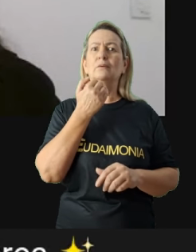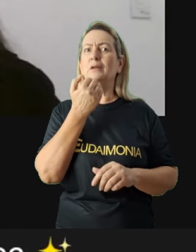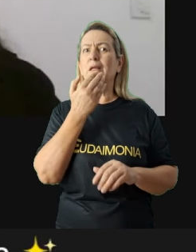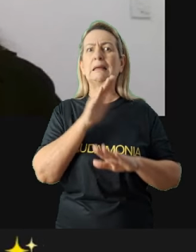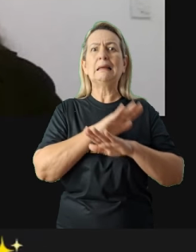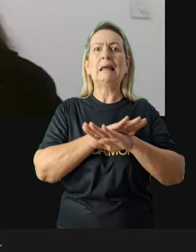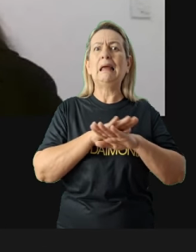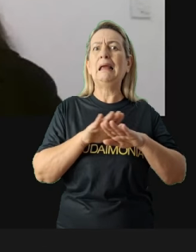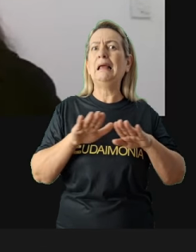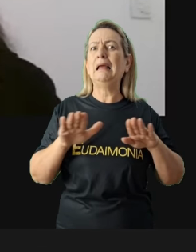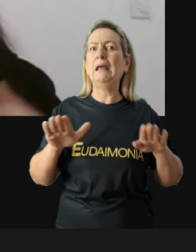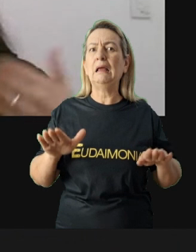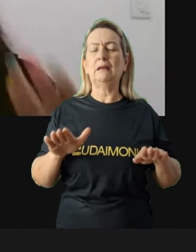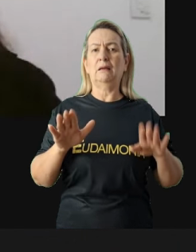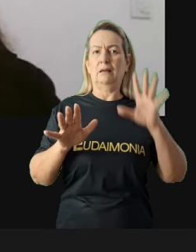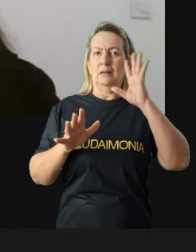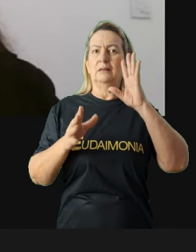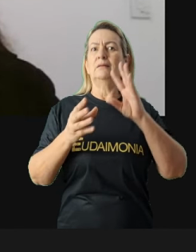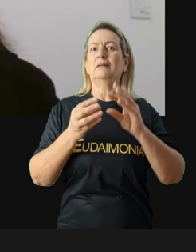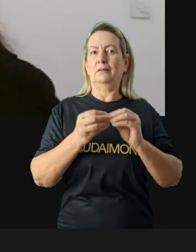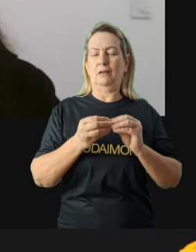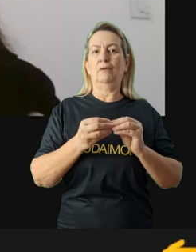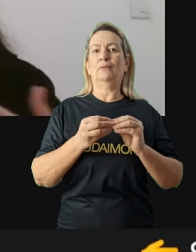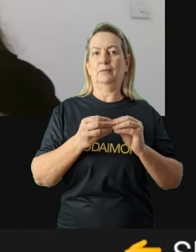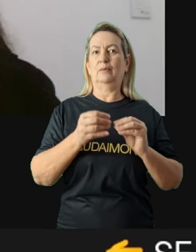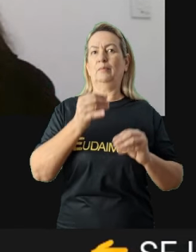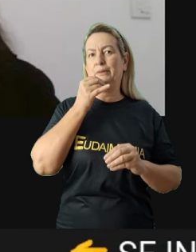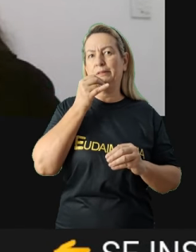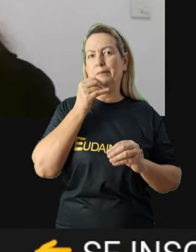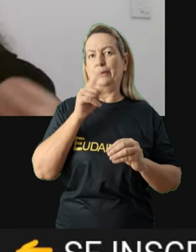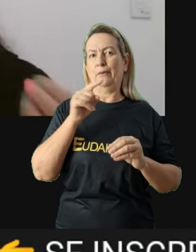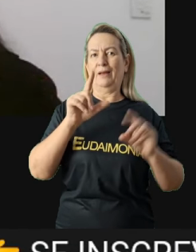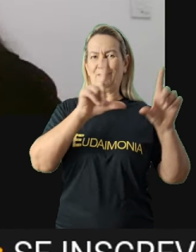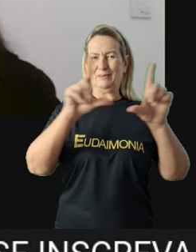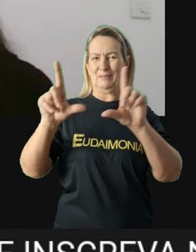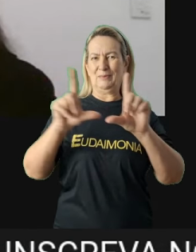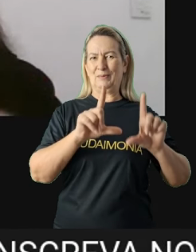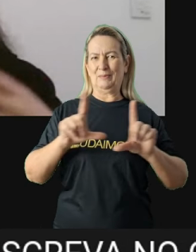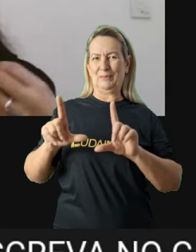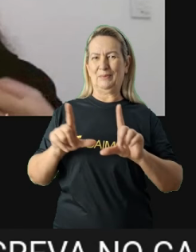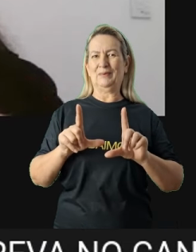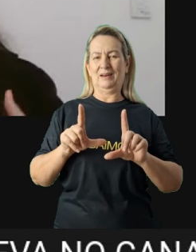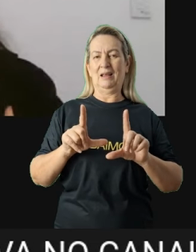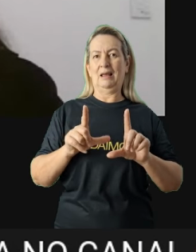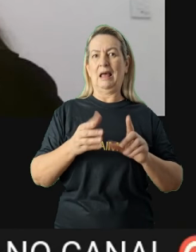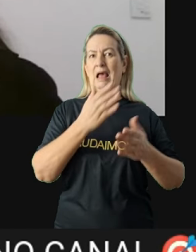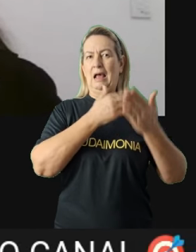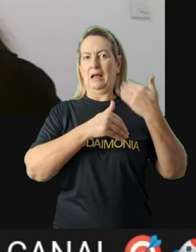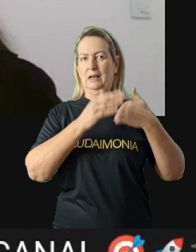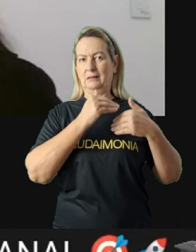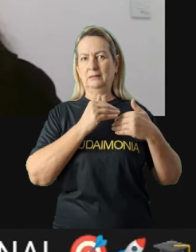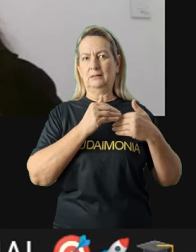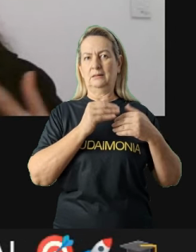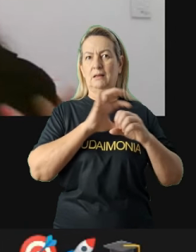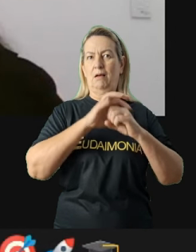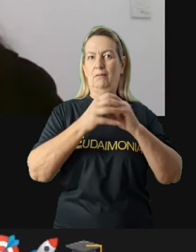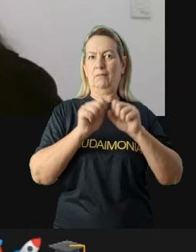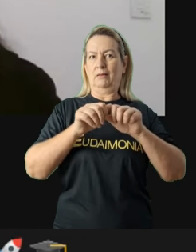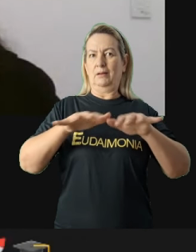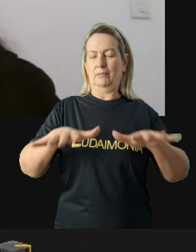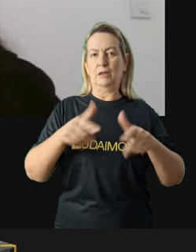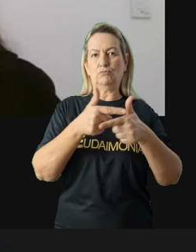em que ele não está vendo ninguém, porque no primeiro momento nem essa condição de usar Zoom, StreamYard, até os próprios o YouTube,